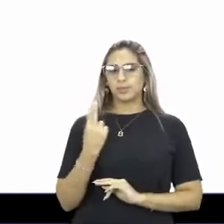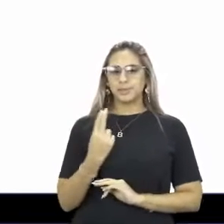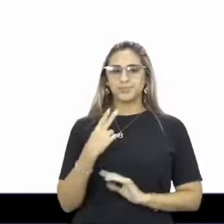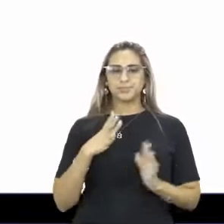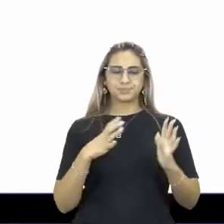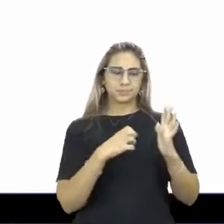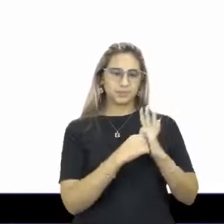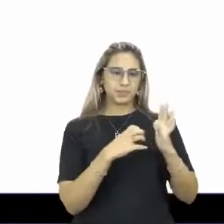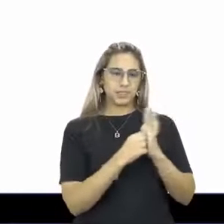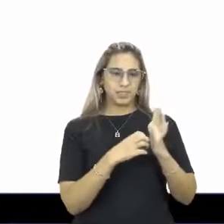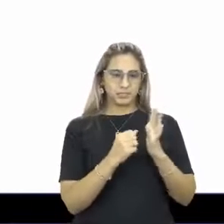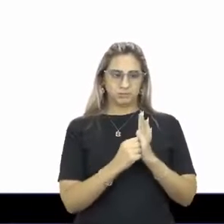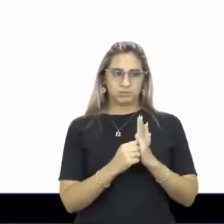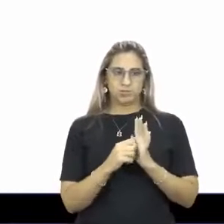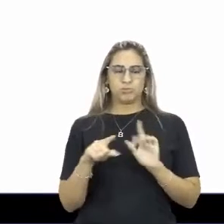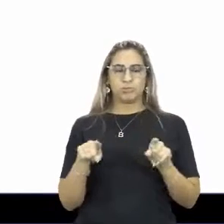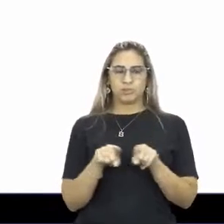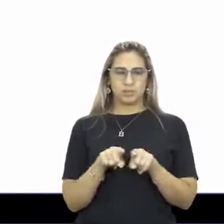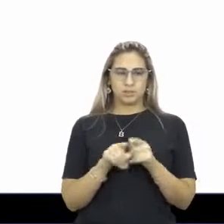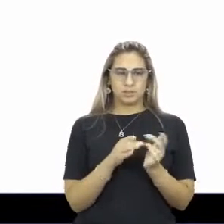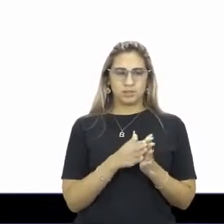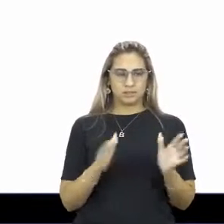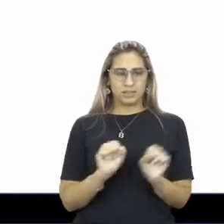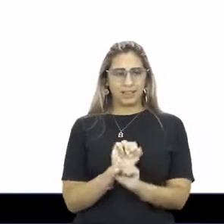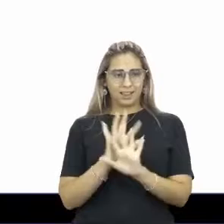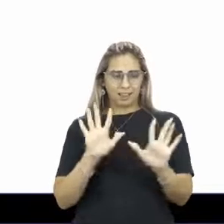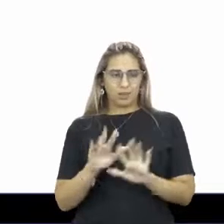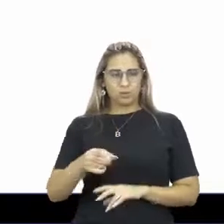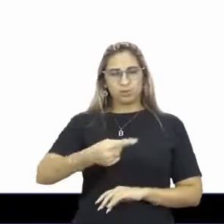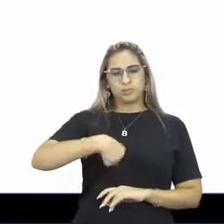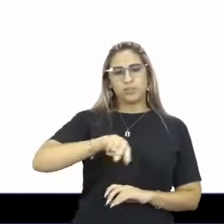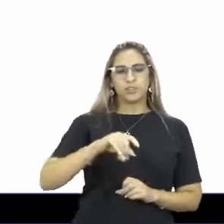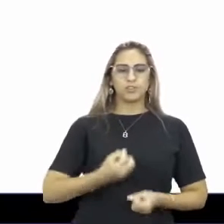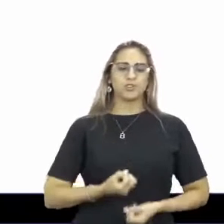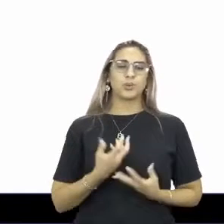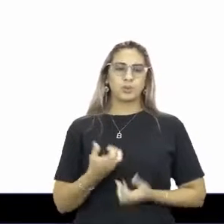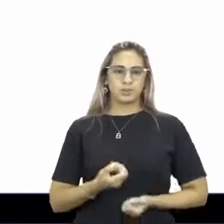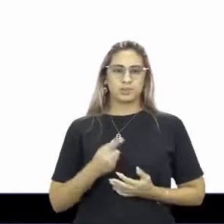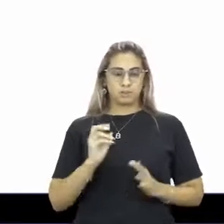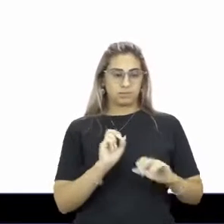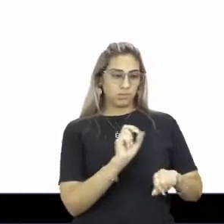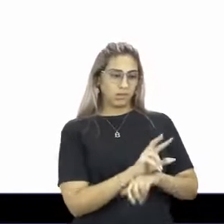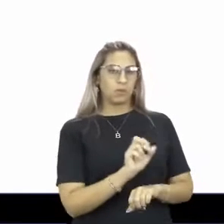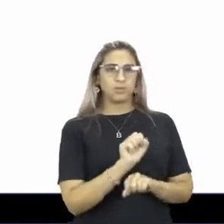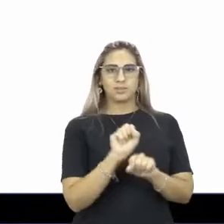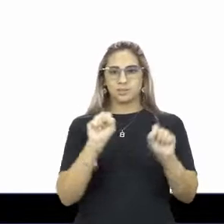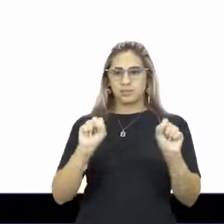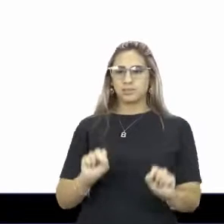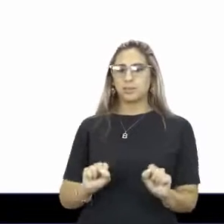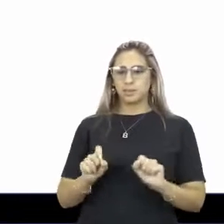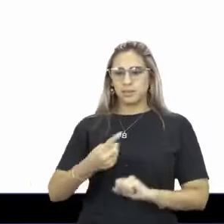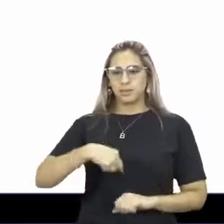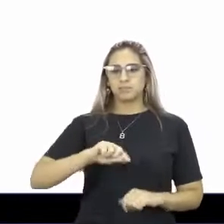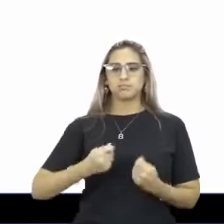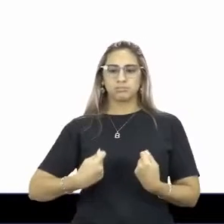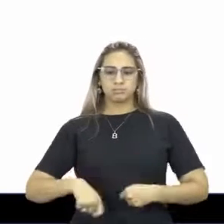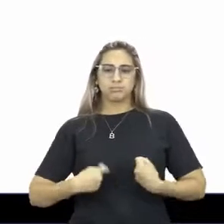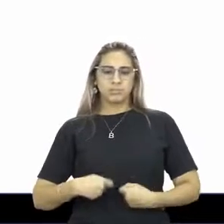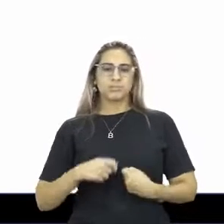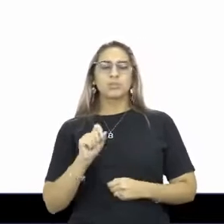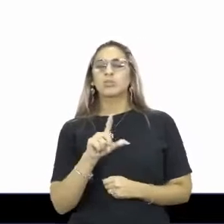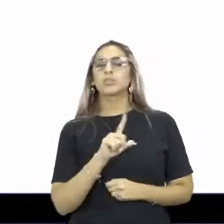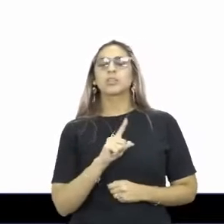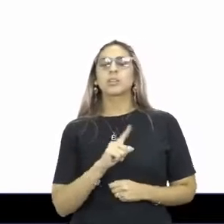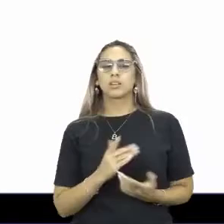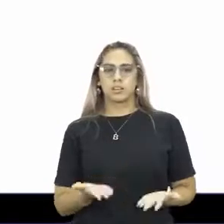acesso ainda às suas credenciais para estarem, eles não vão ter acesso, né, essa informação para estar entrando no sistema. Então, eles têm que clicar ali, ó,